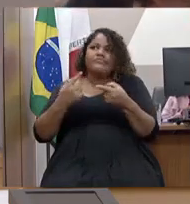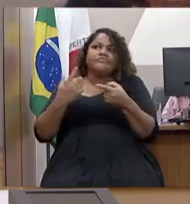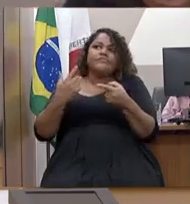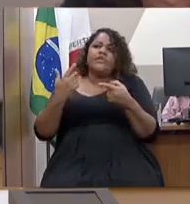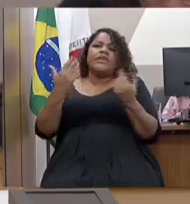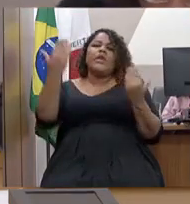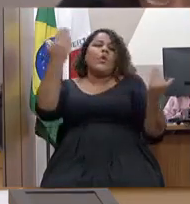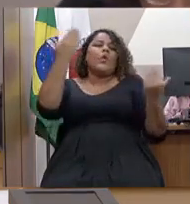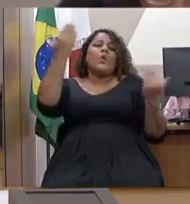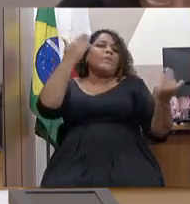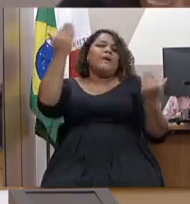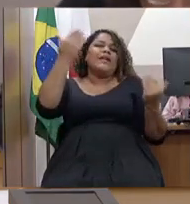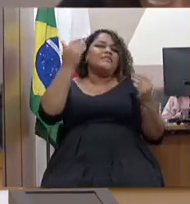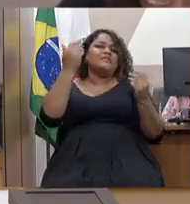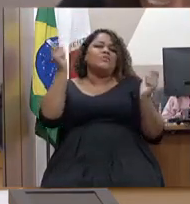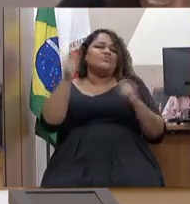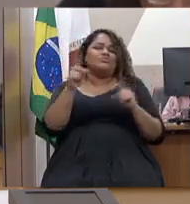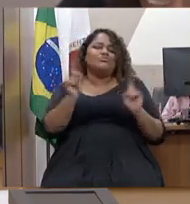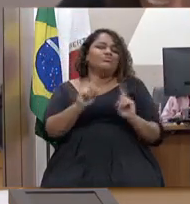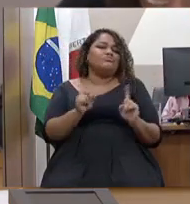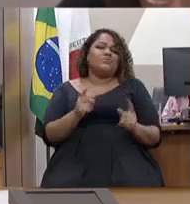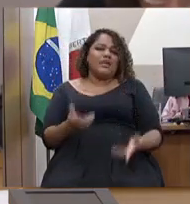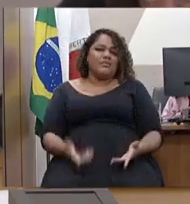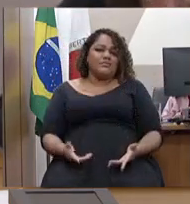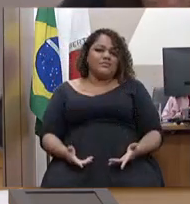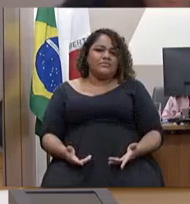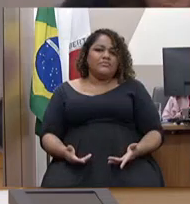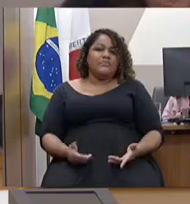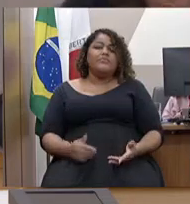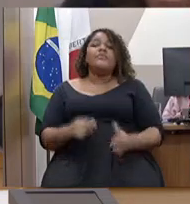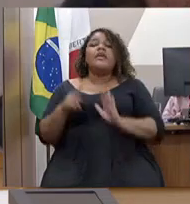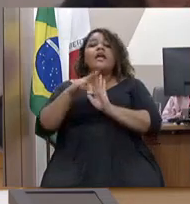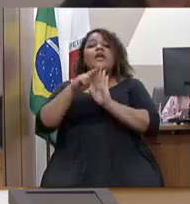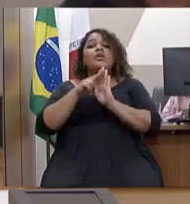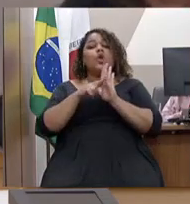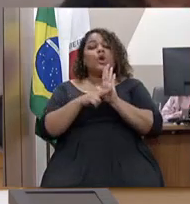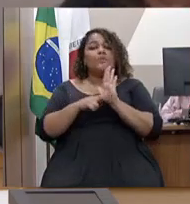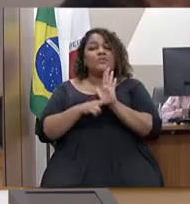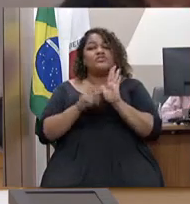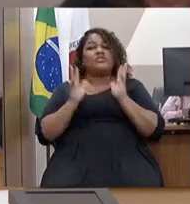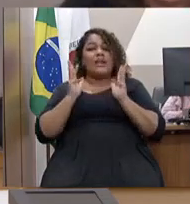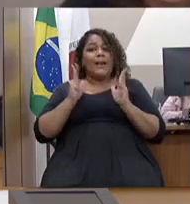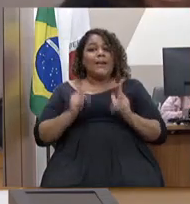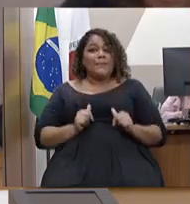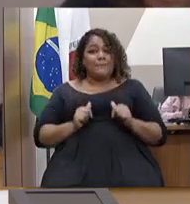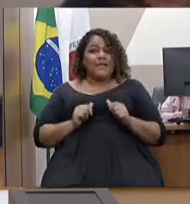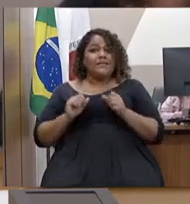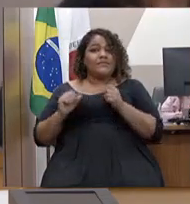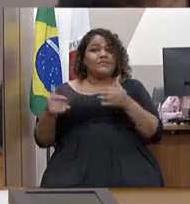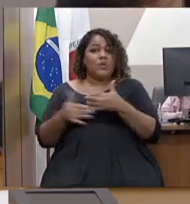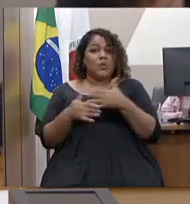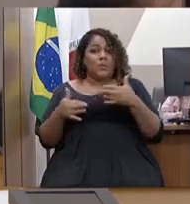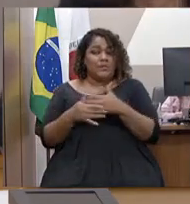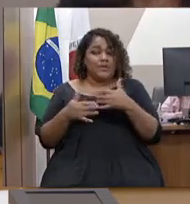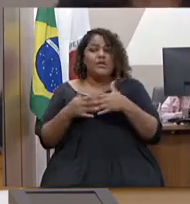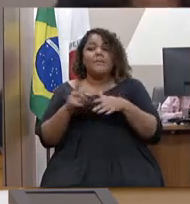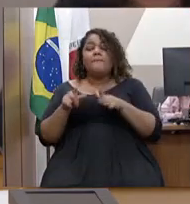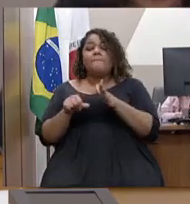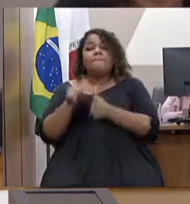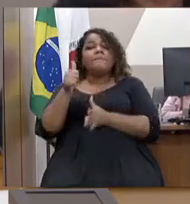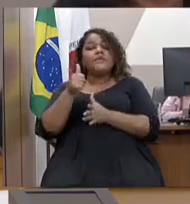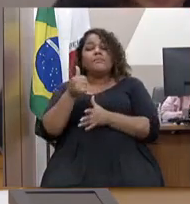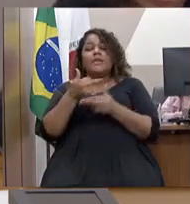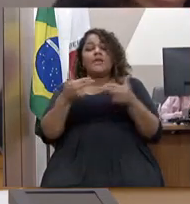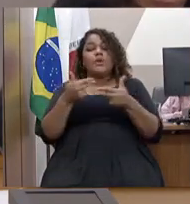Lobby que os trabalhadores têm nessas comissões quando foi sair a norma de limpeza urbana A primeira coisa que o governo colocou que